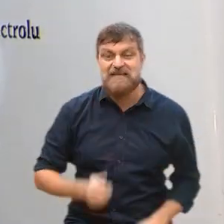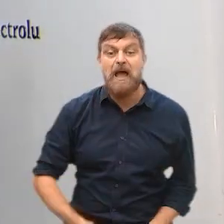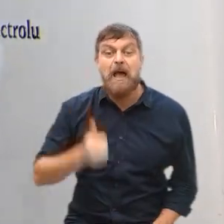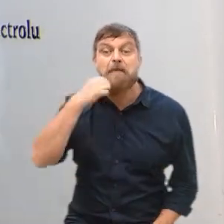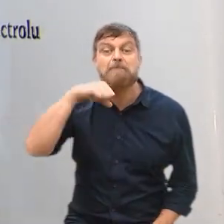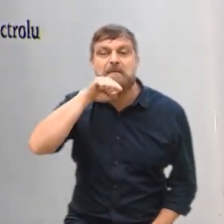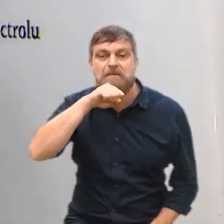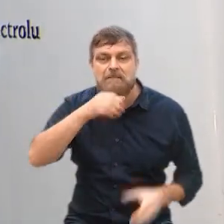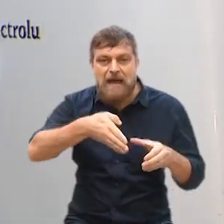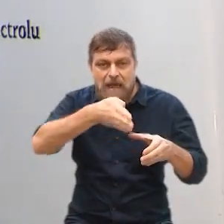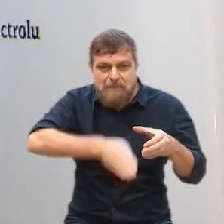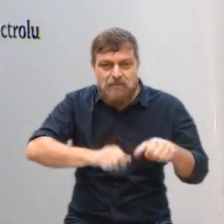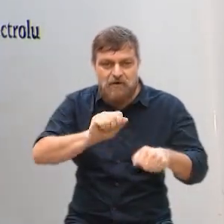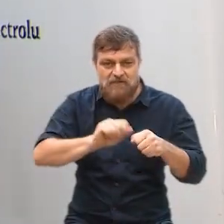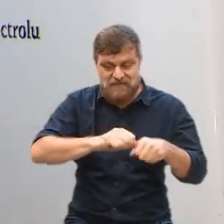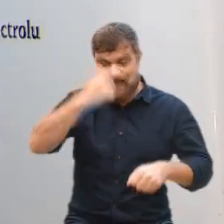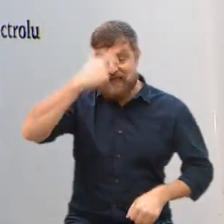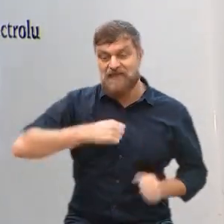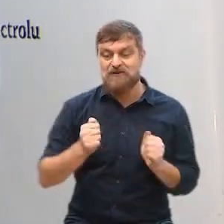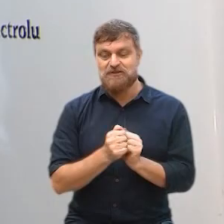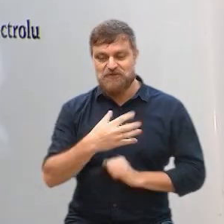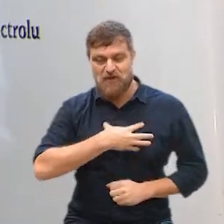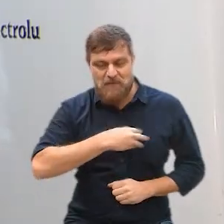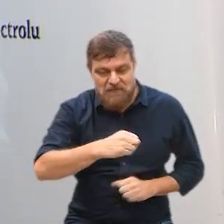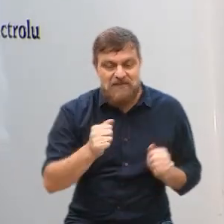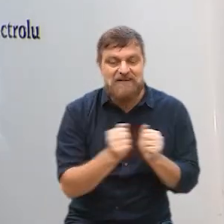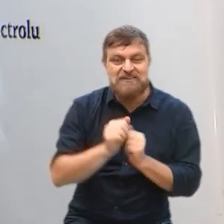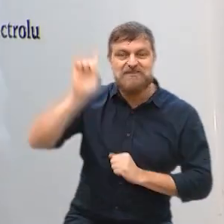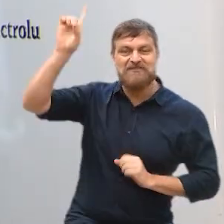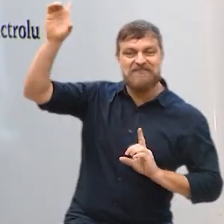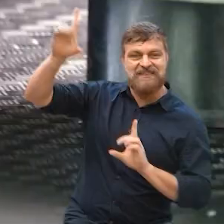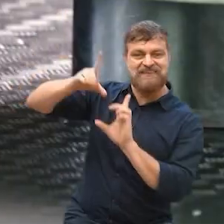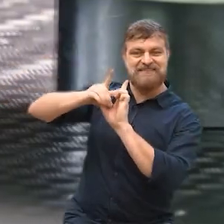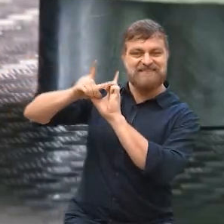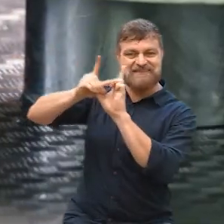filhos, meu marido e Deus. Então é uma coisa só.